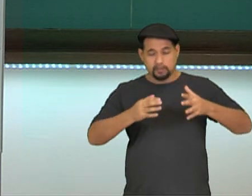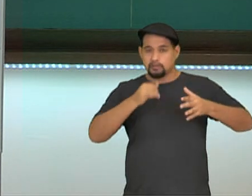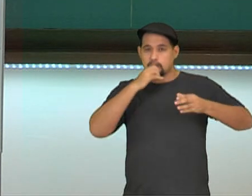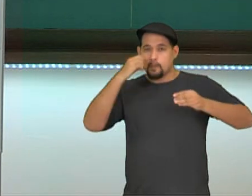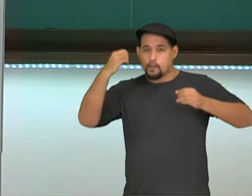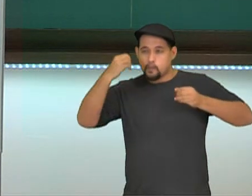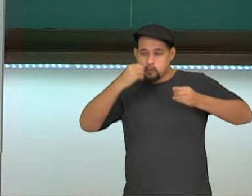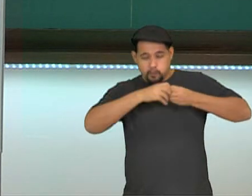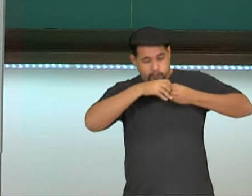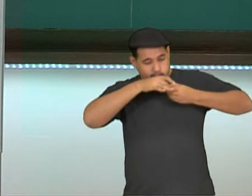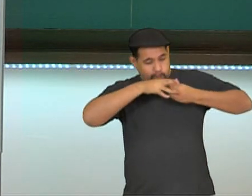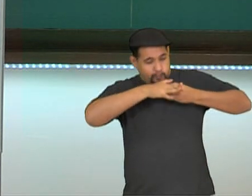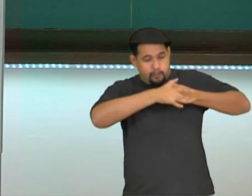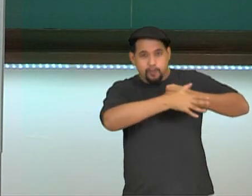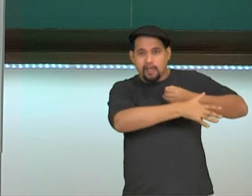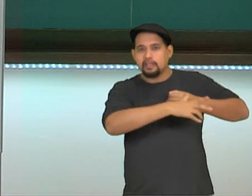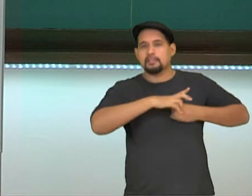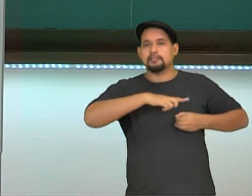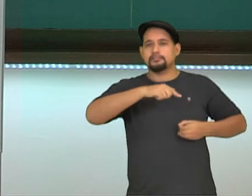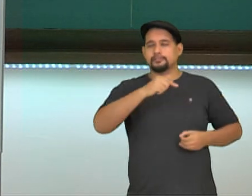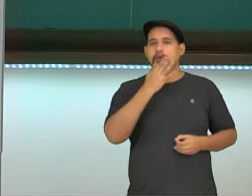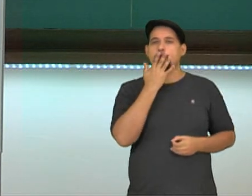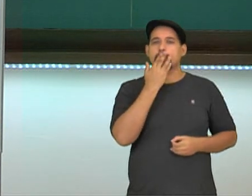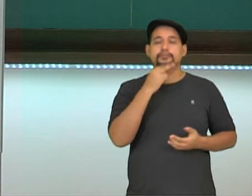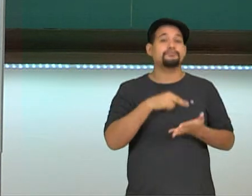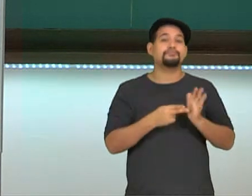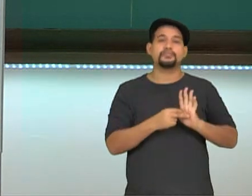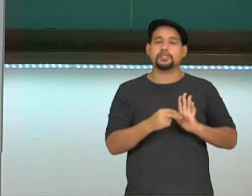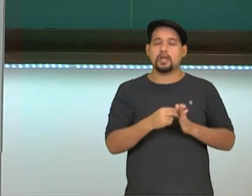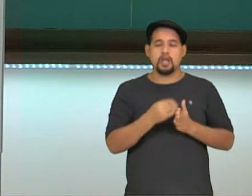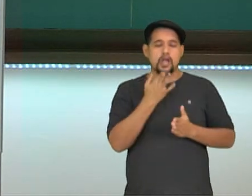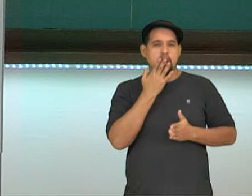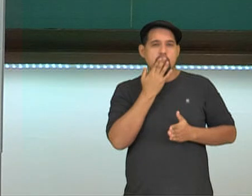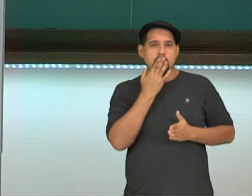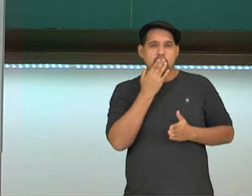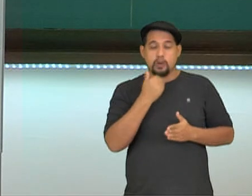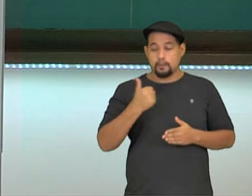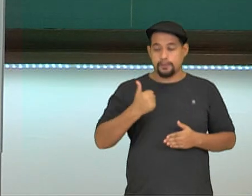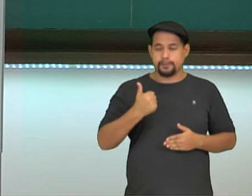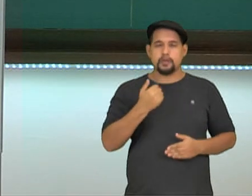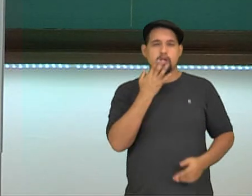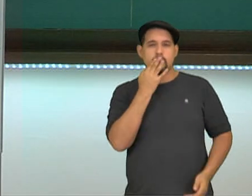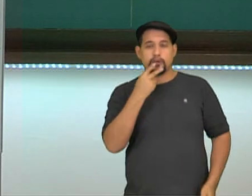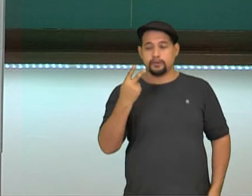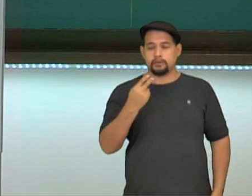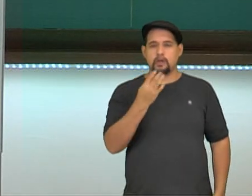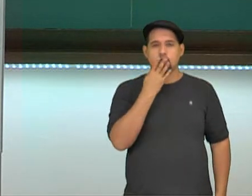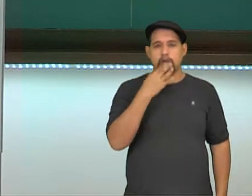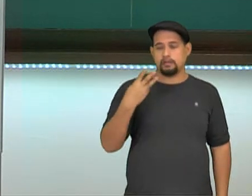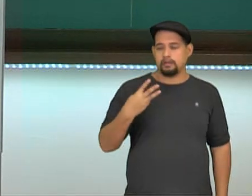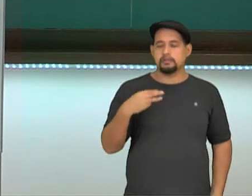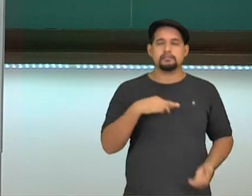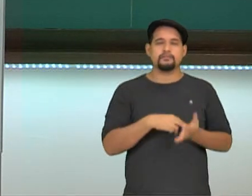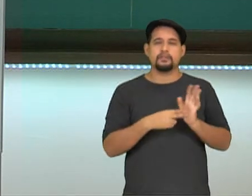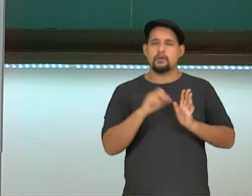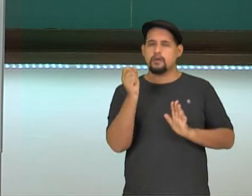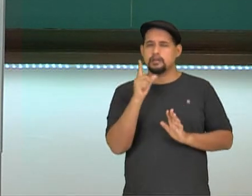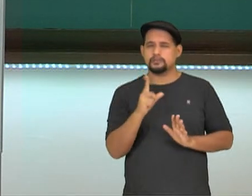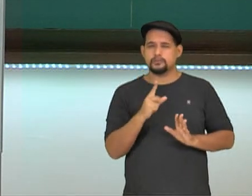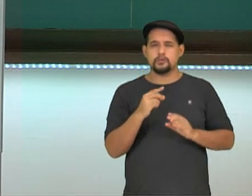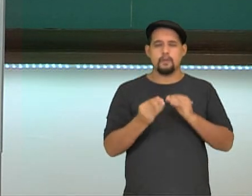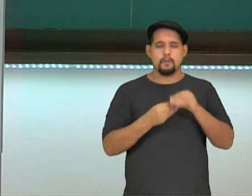nós temos aquelas 7 cores, que são cores primárias, cores secundárias e temos uma cor terciária, que é aquele azul meio